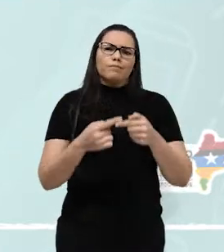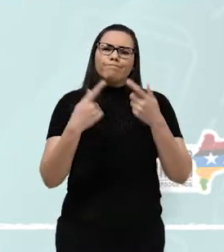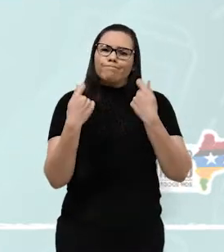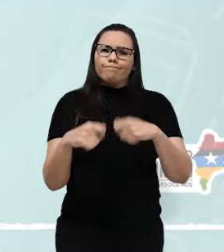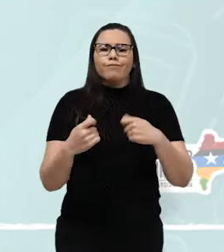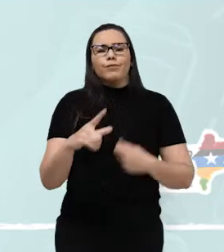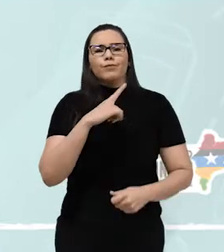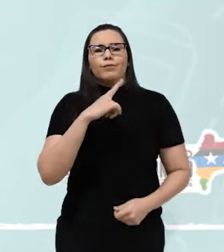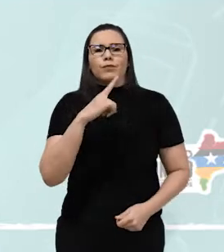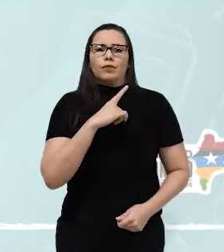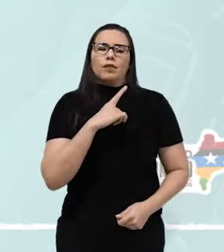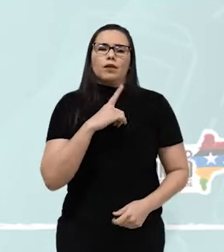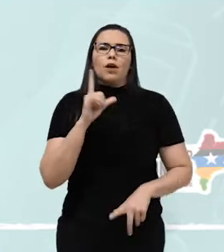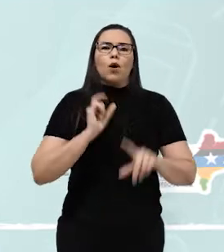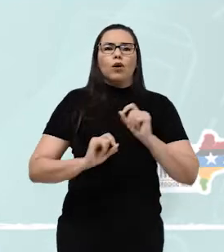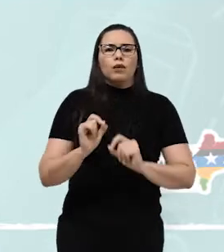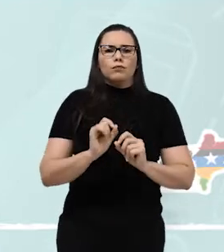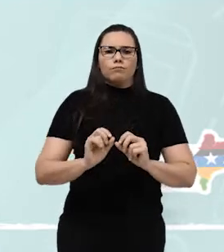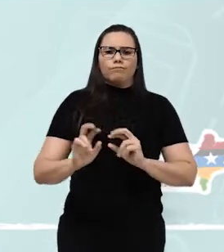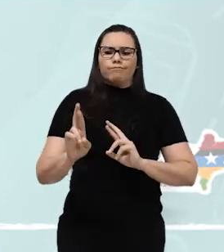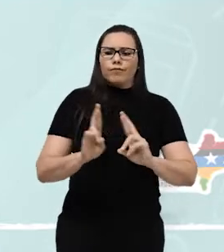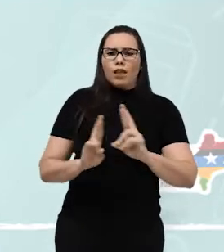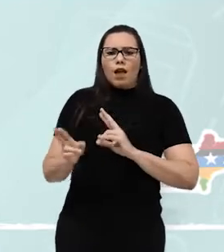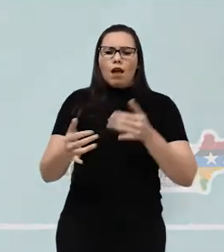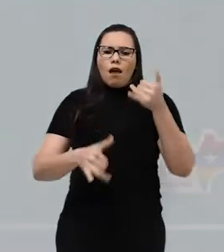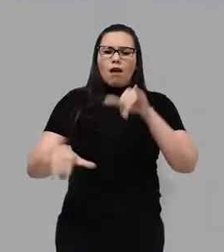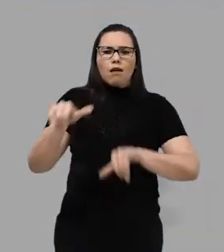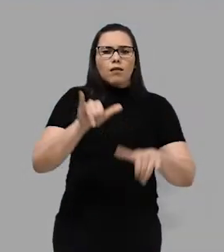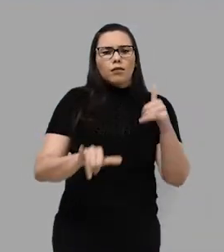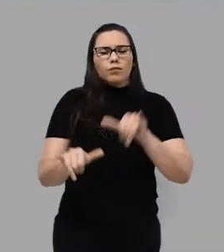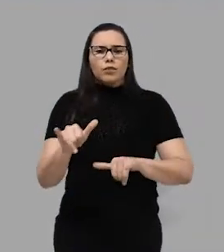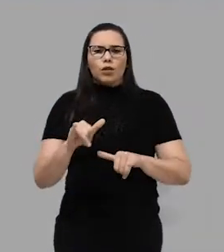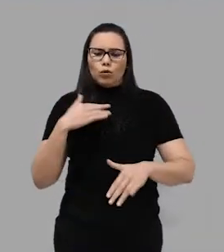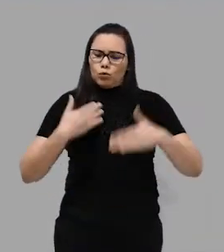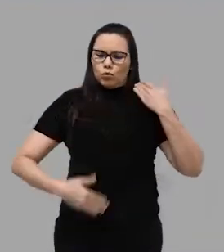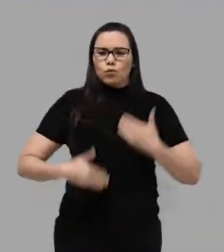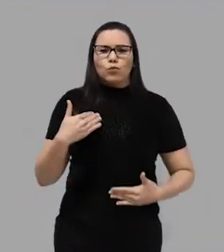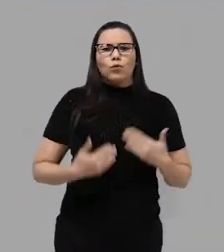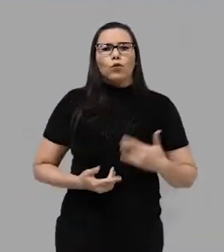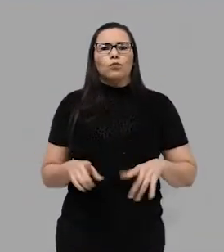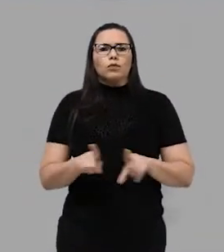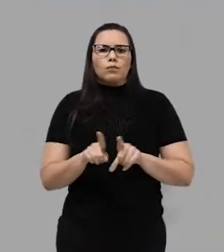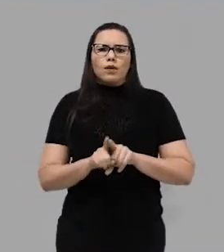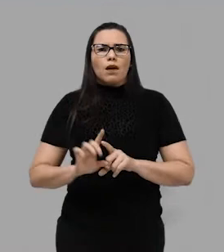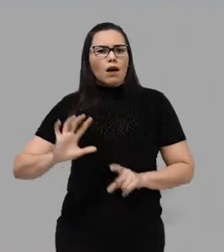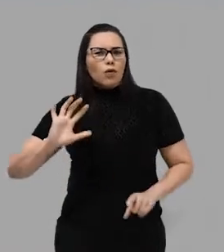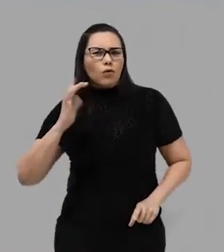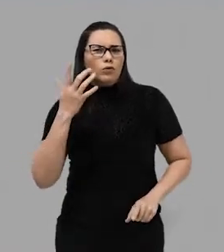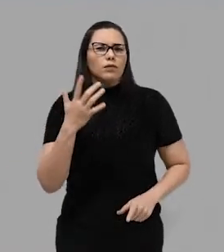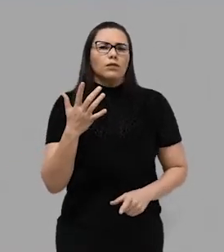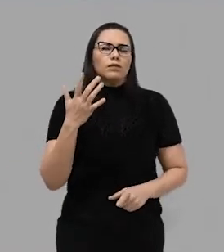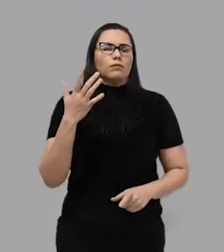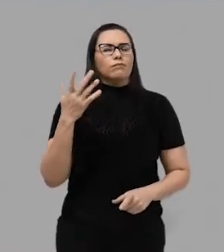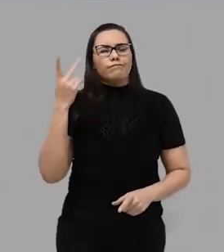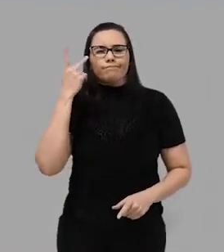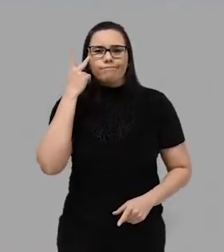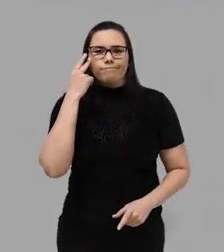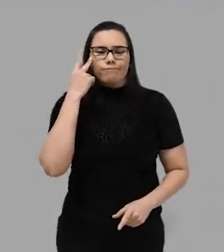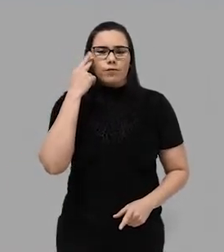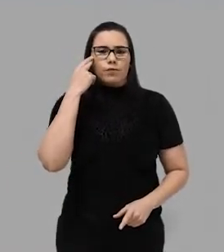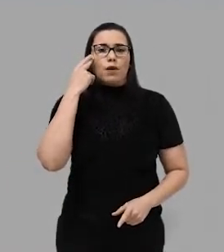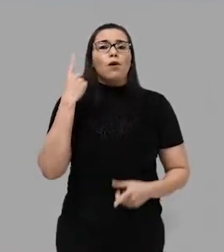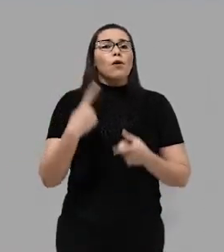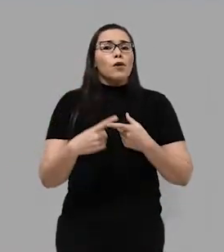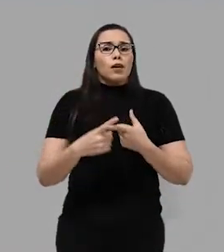principalmente para que as reações químicas do nosso metabolismo elas aconteçam naturalmente, porque as reações químicas